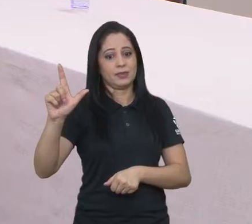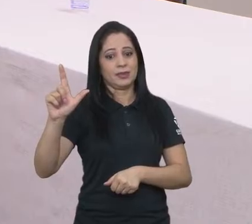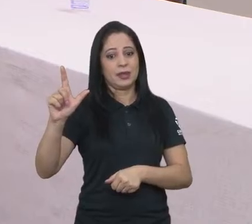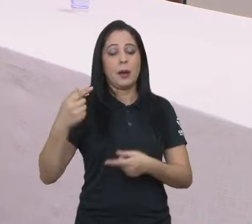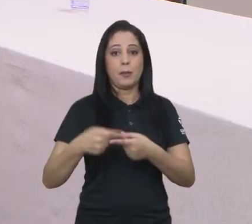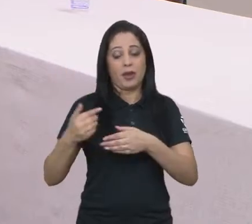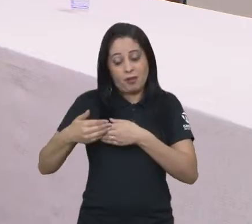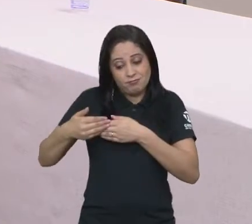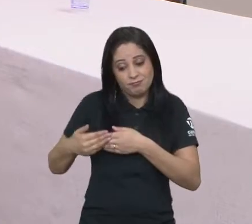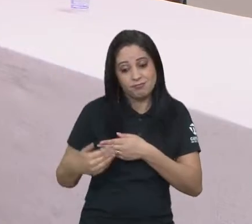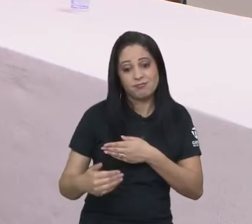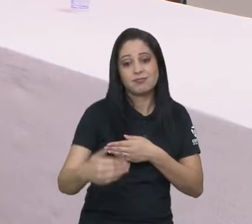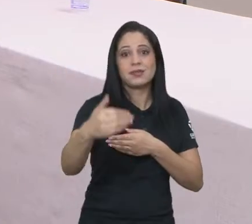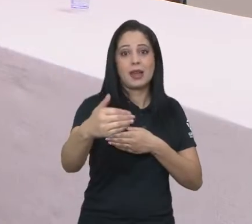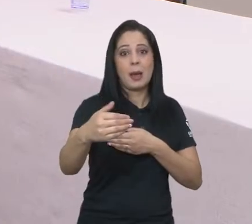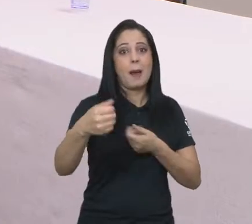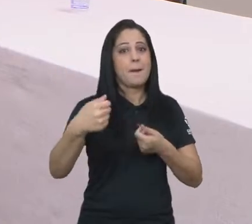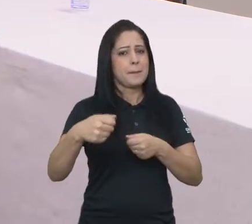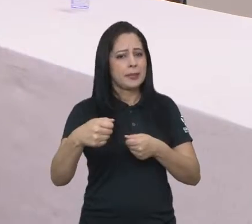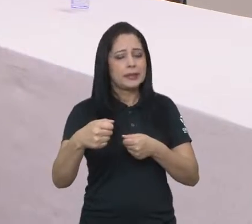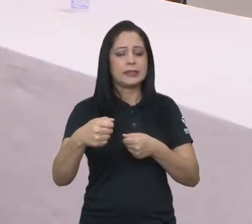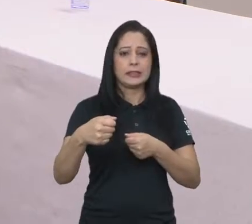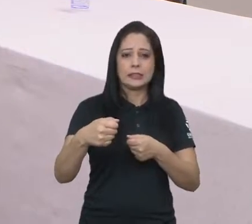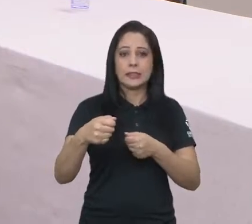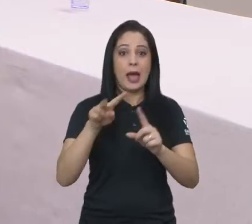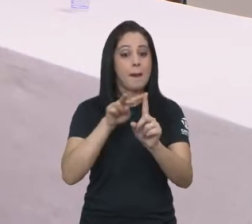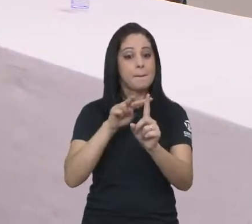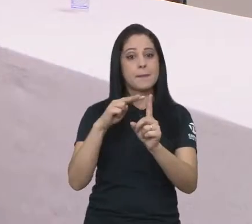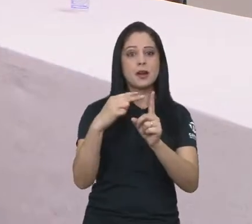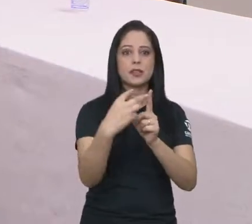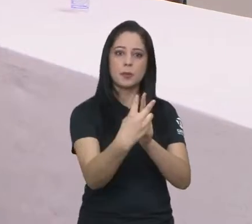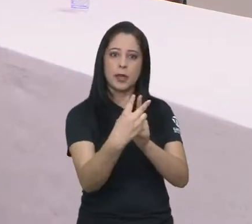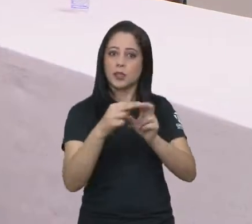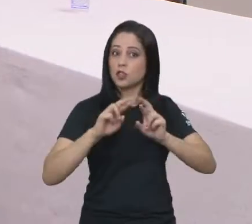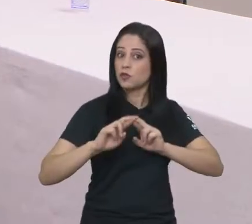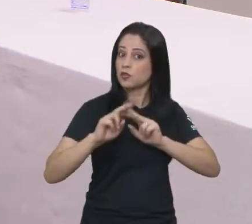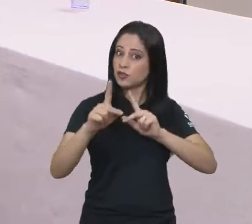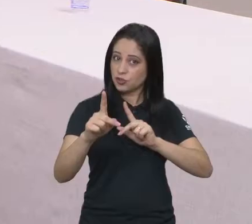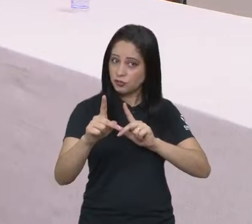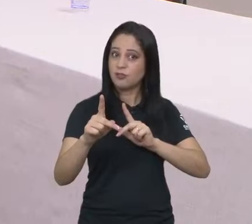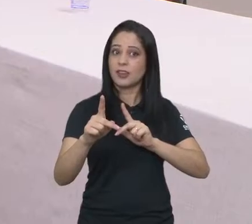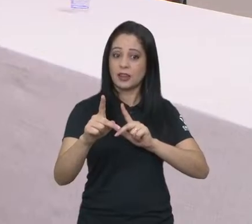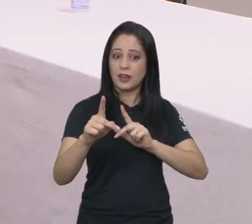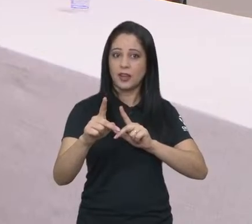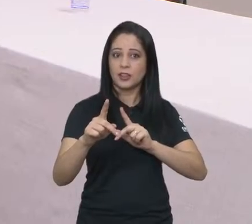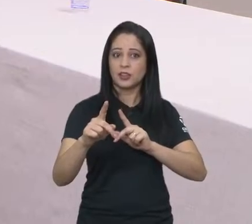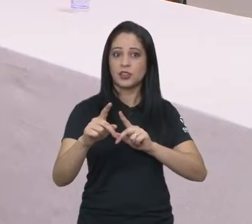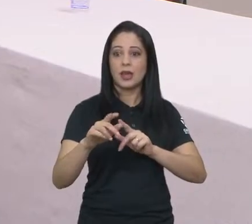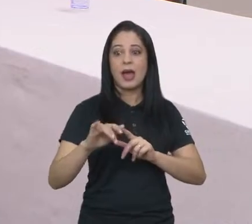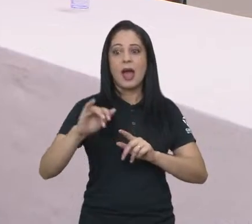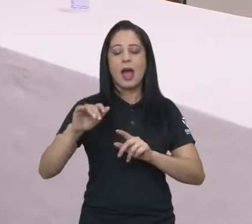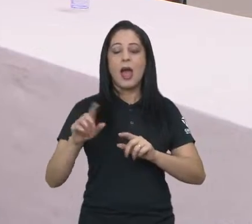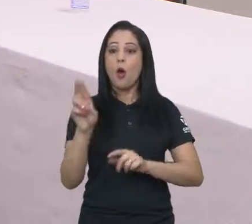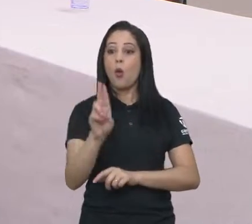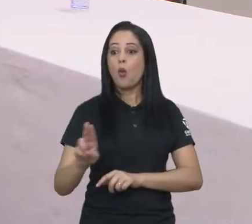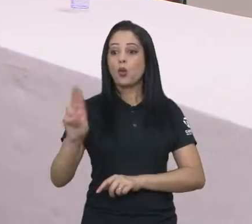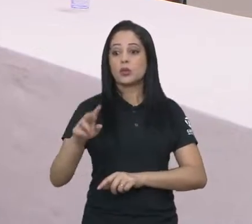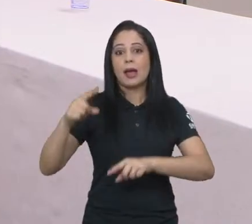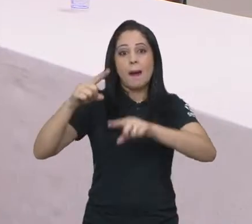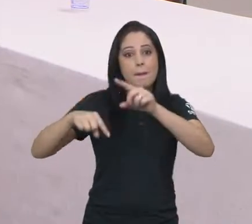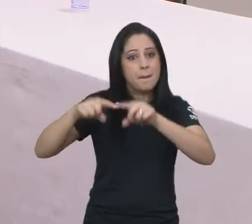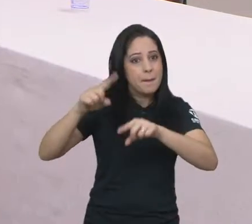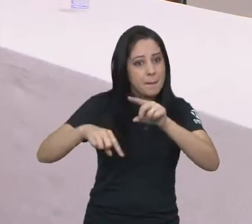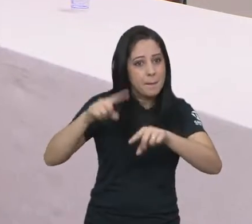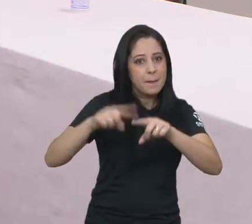gente possa, daqui para frente, ter um outro olhar, né, para a não geração de resíduo, para o reaproveitamento